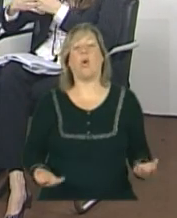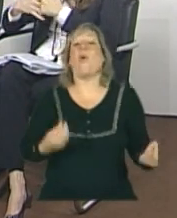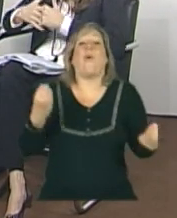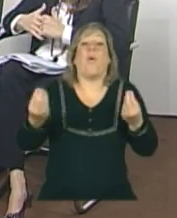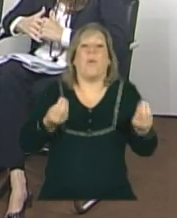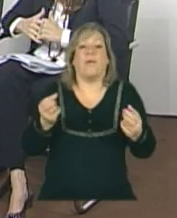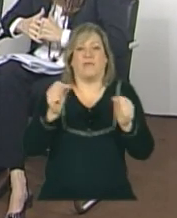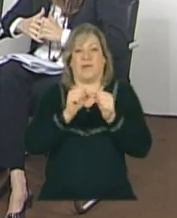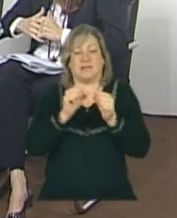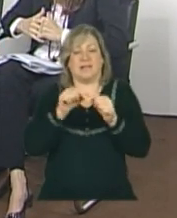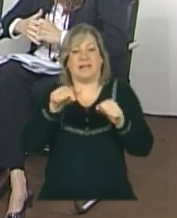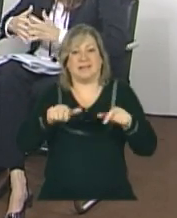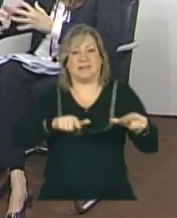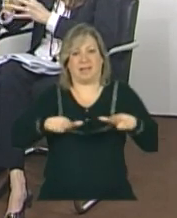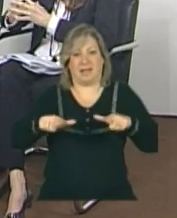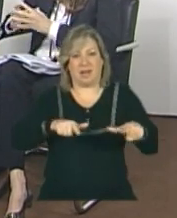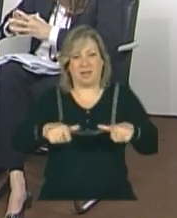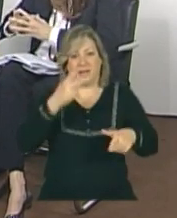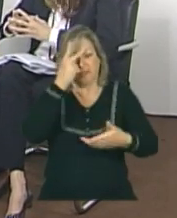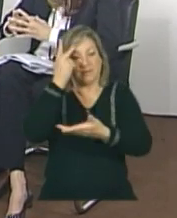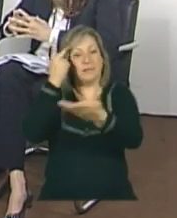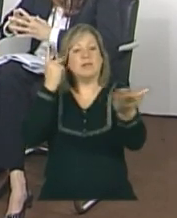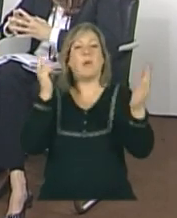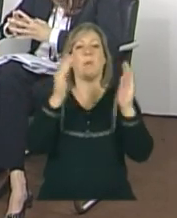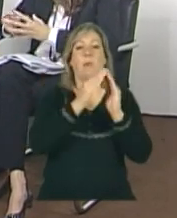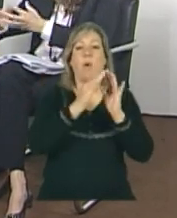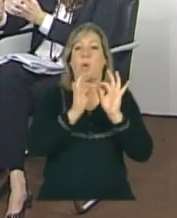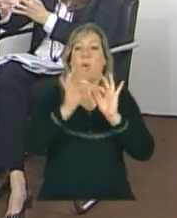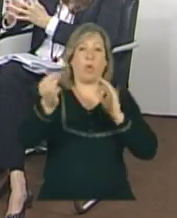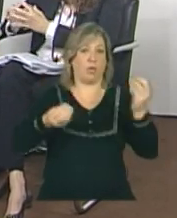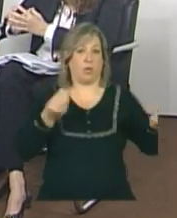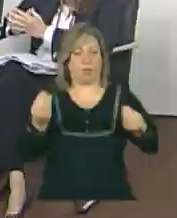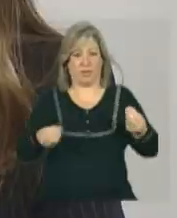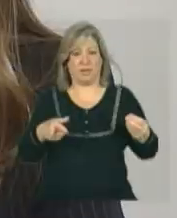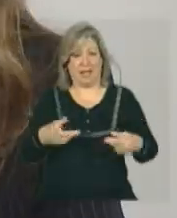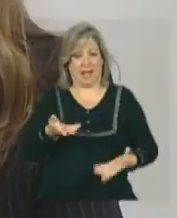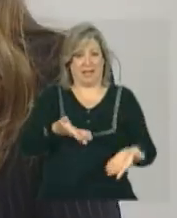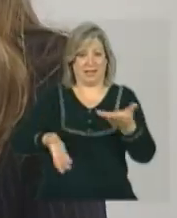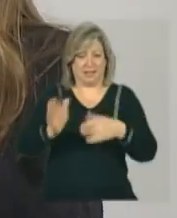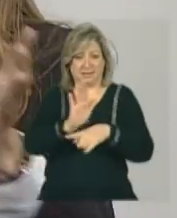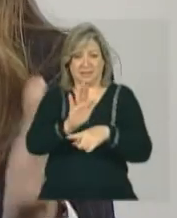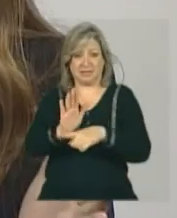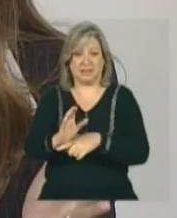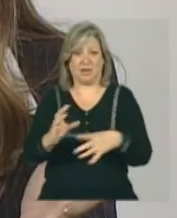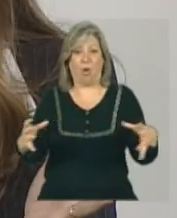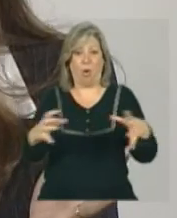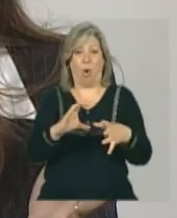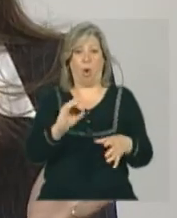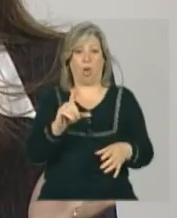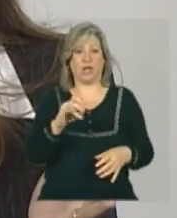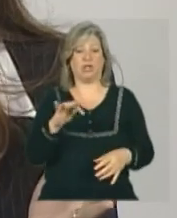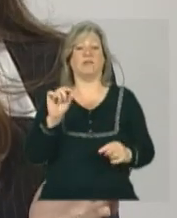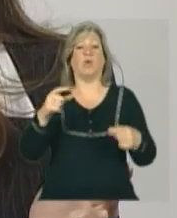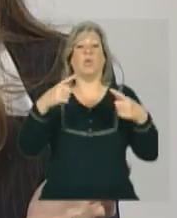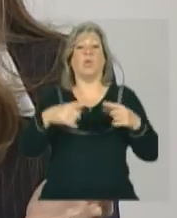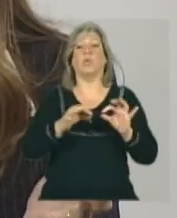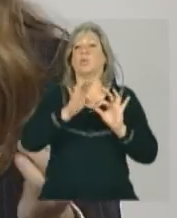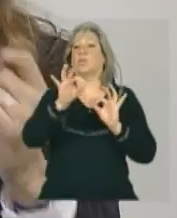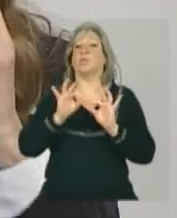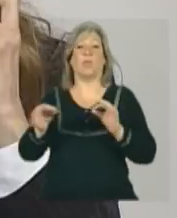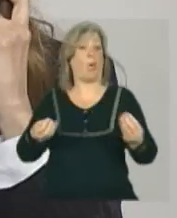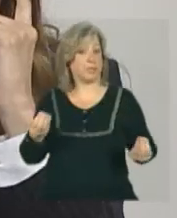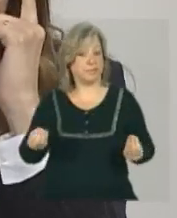por característica própria deles, são coletivos, né, são atendimentos coletivos, em territórios de grande dispersão